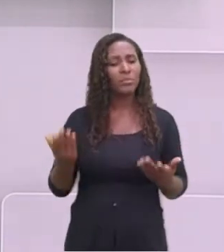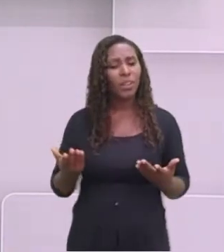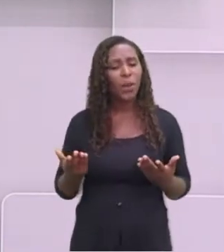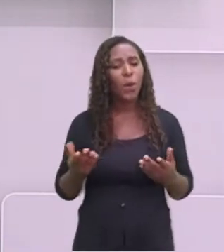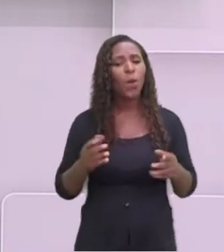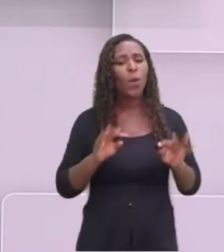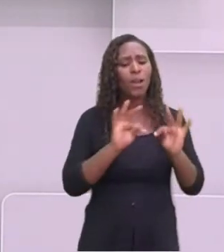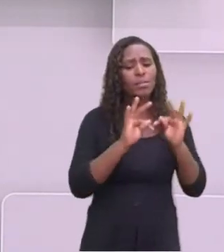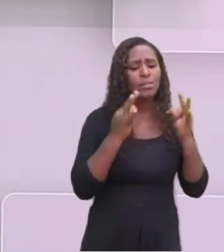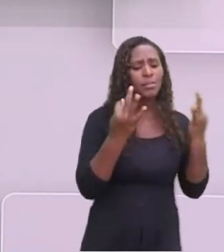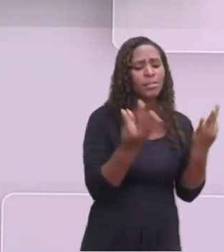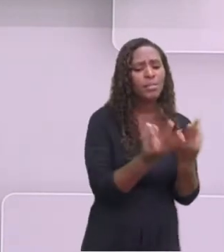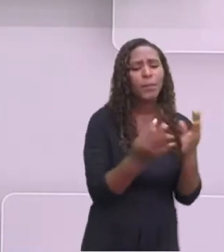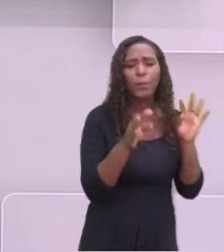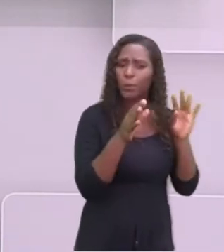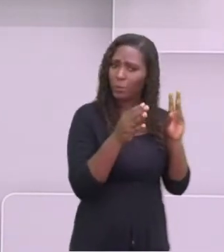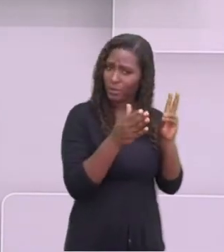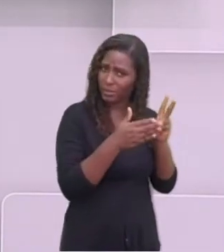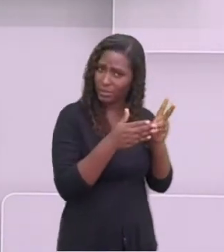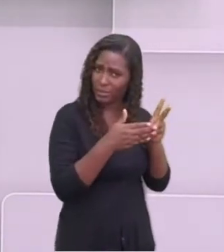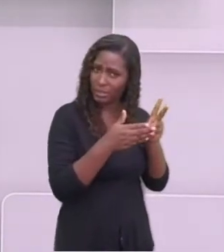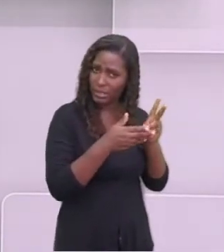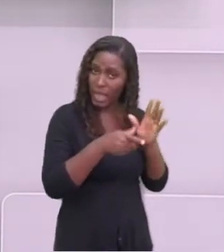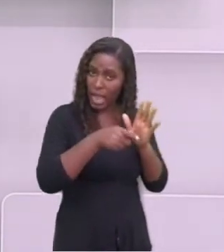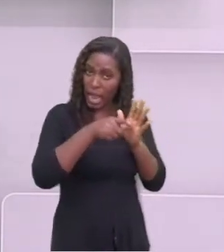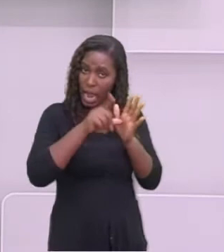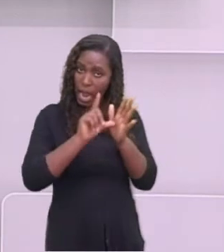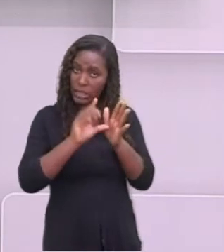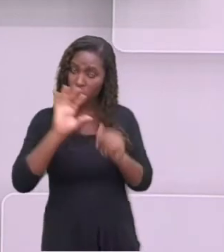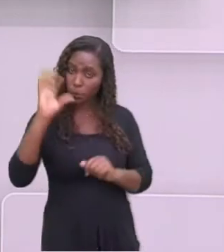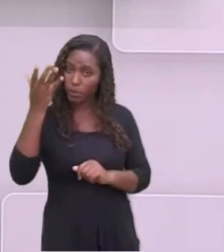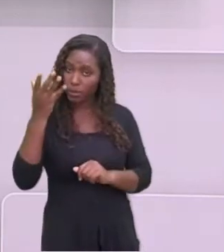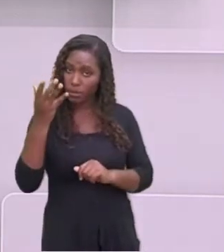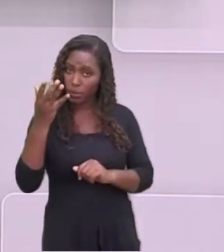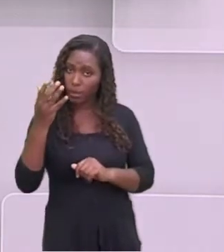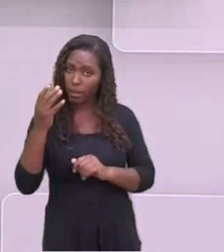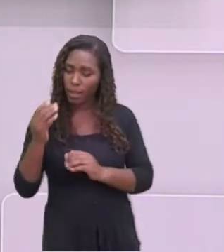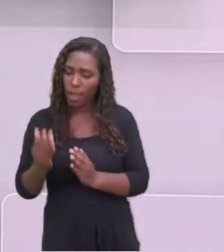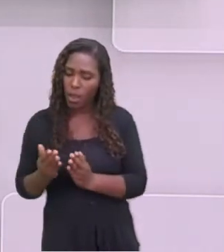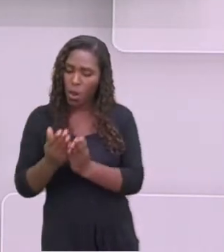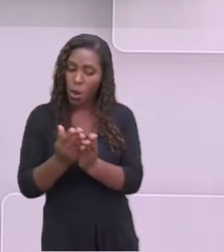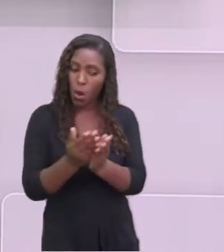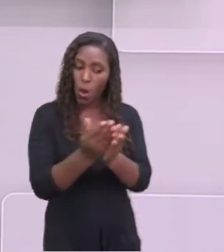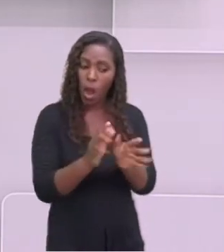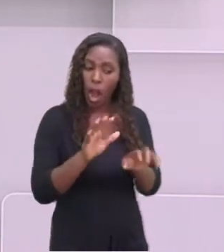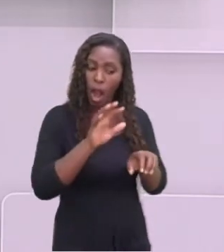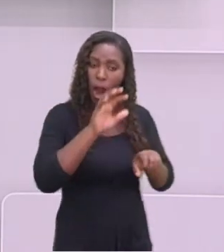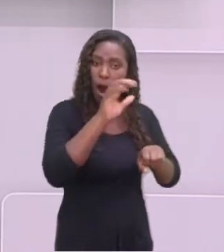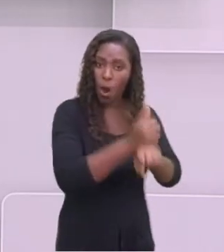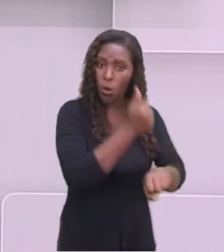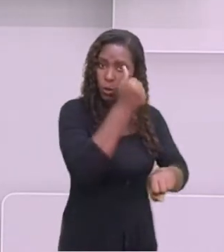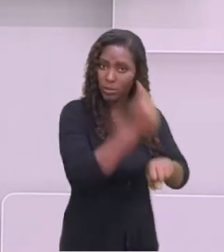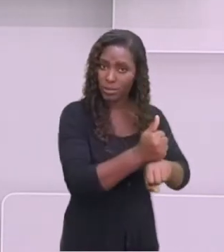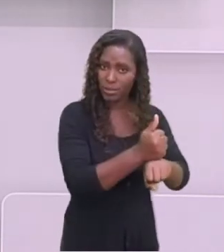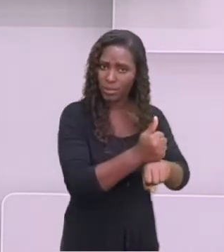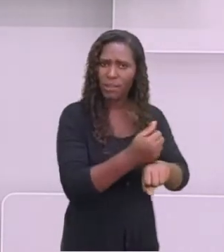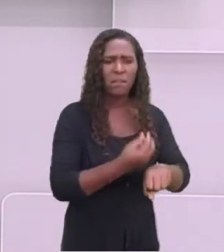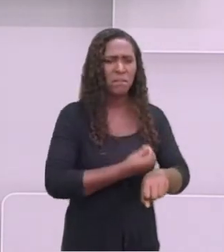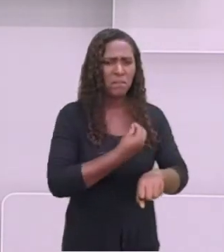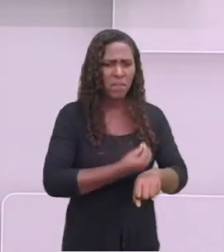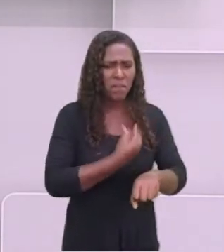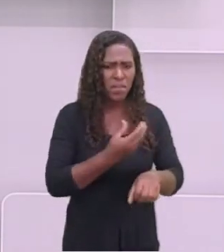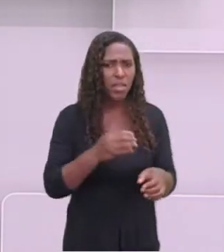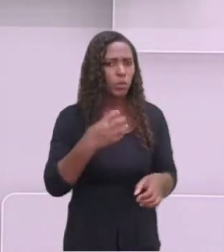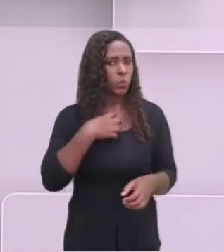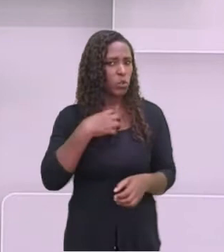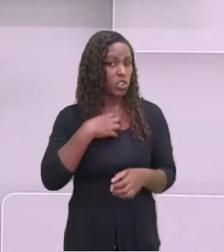da colonização, viviam de maneira autônoma, sem a presença de elementos políticos e governamentais e do Estado.